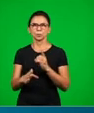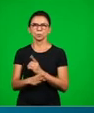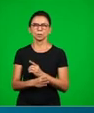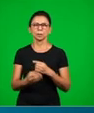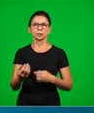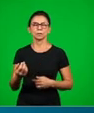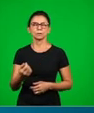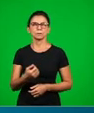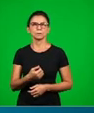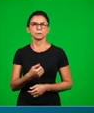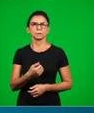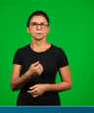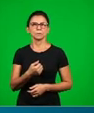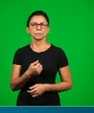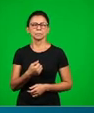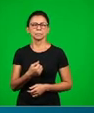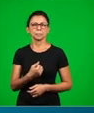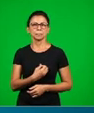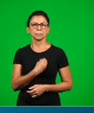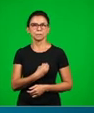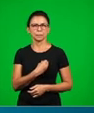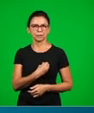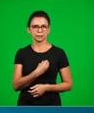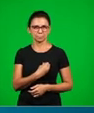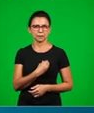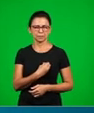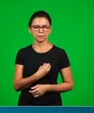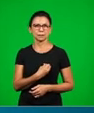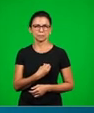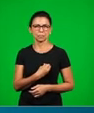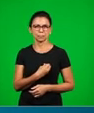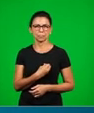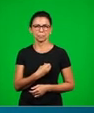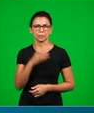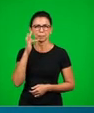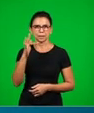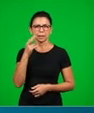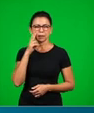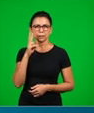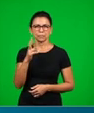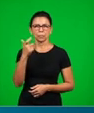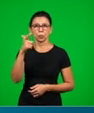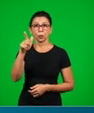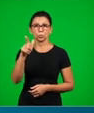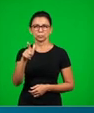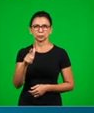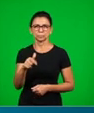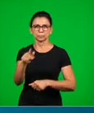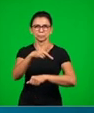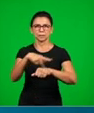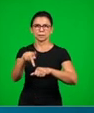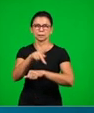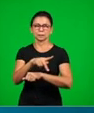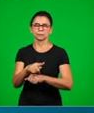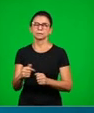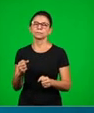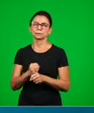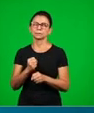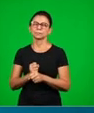nós vamos ter a participação de irmãos de outros países, de outros continentes. E assim a obra vai